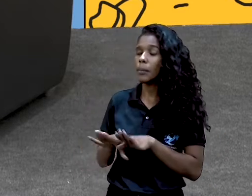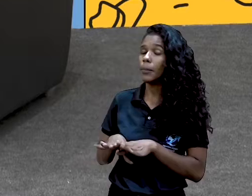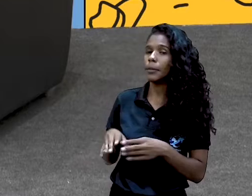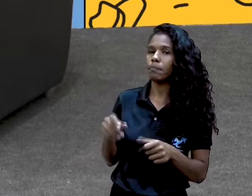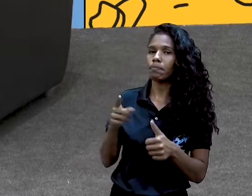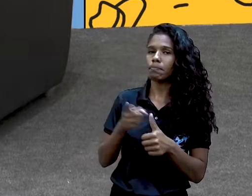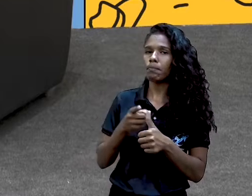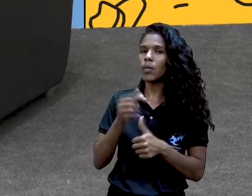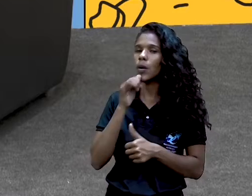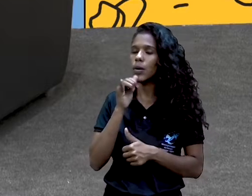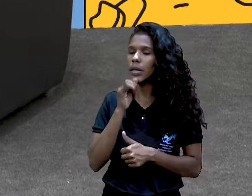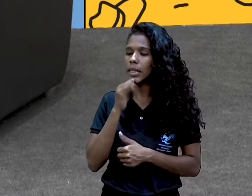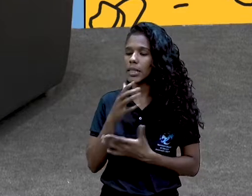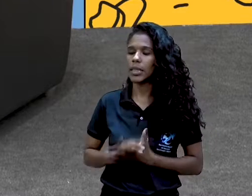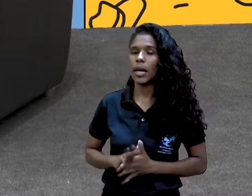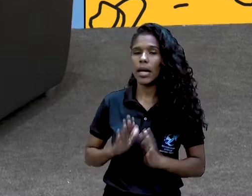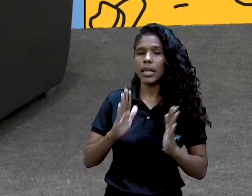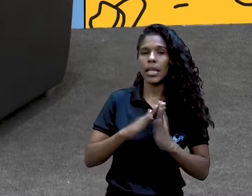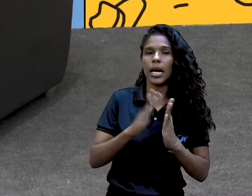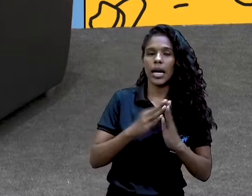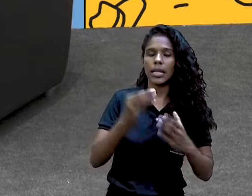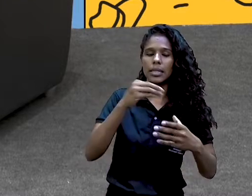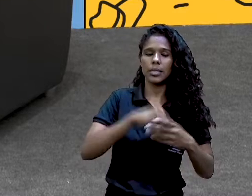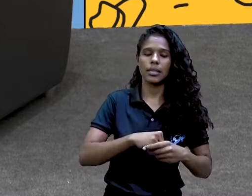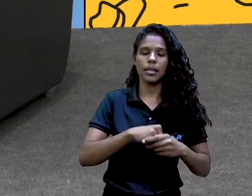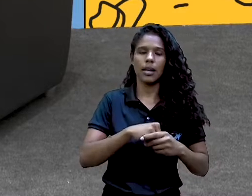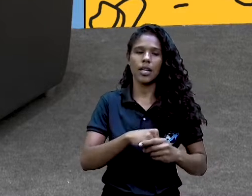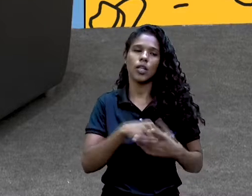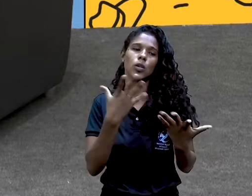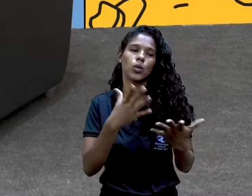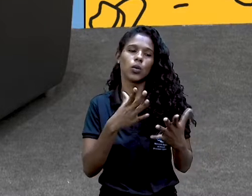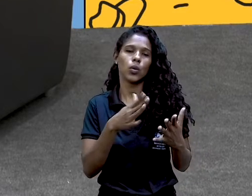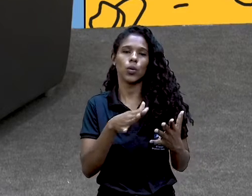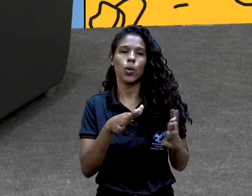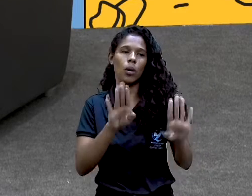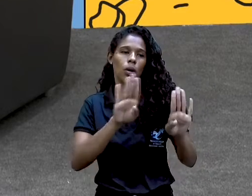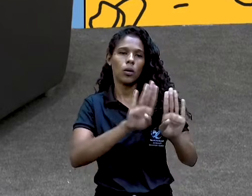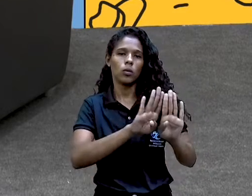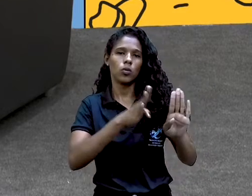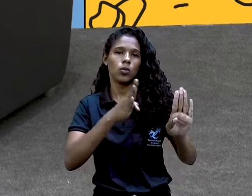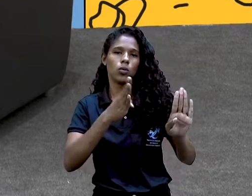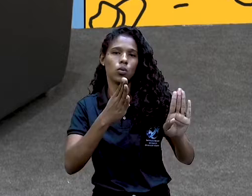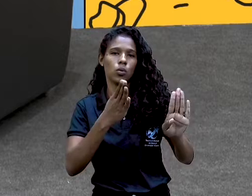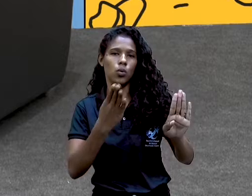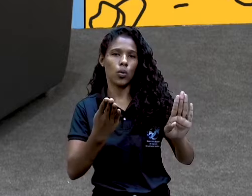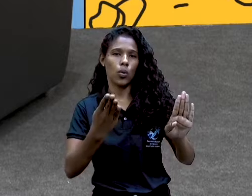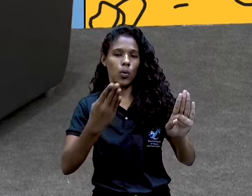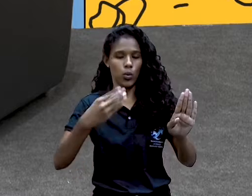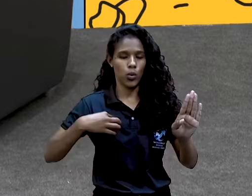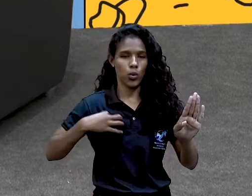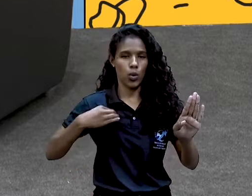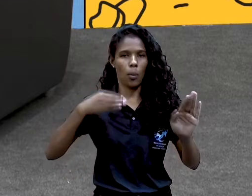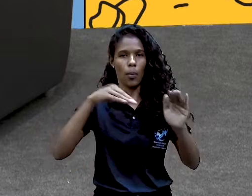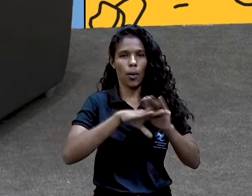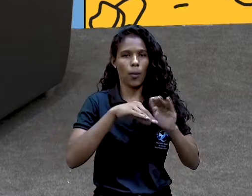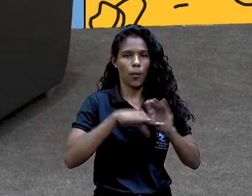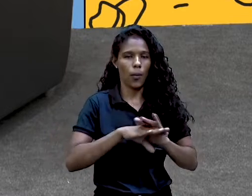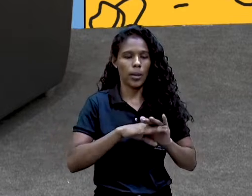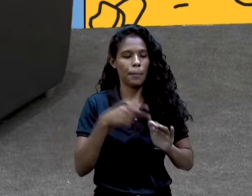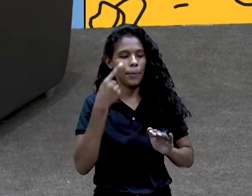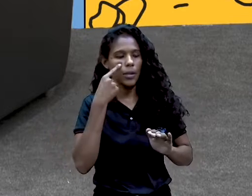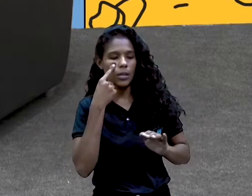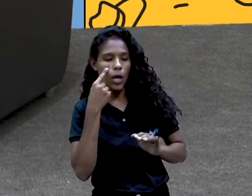organizar de maneira diferente, enfim, dessa forma você vai estar desenvolvendo o lado empreendedor. Vou dar um exemplo para